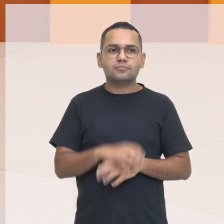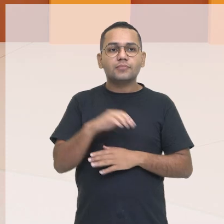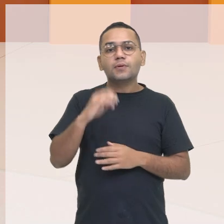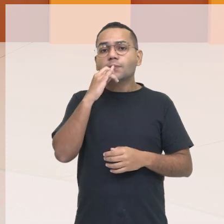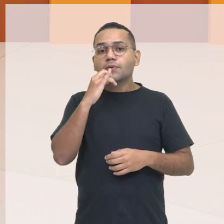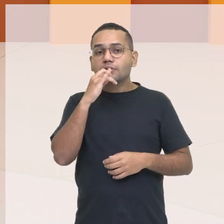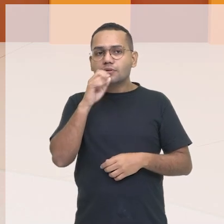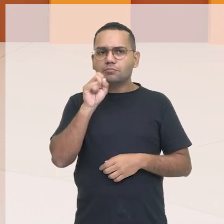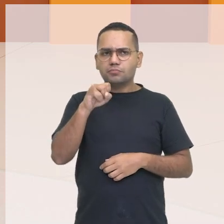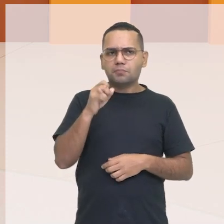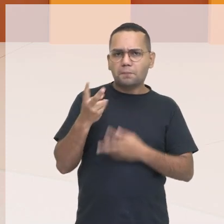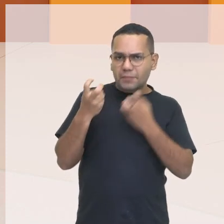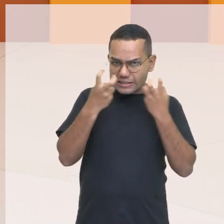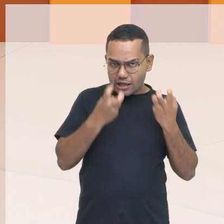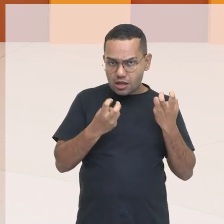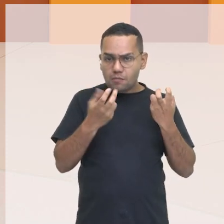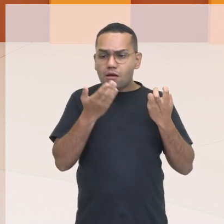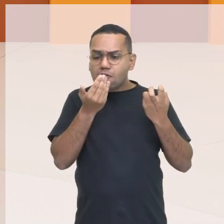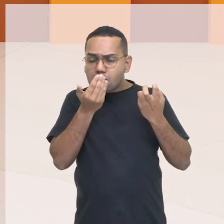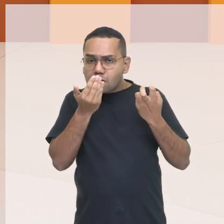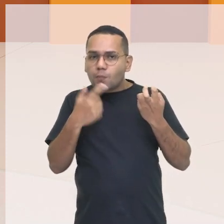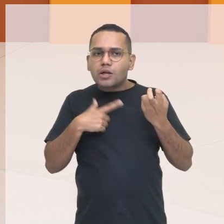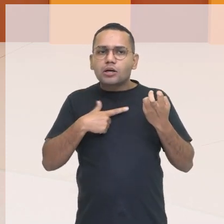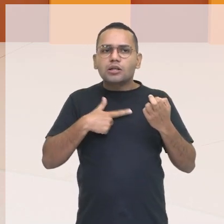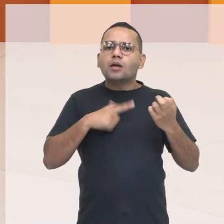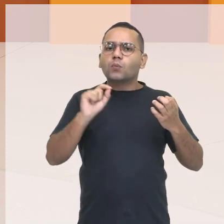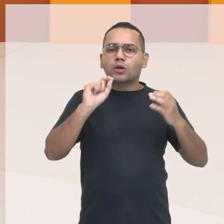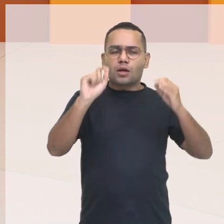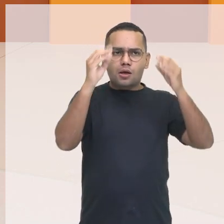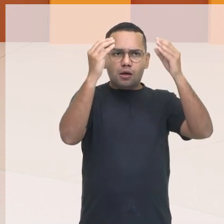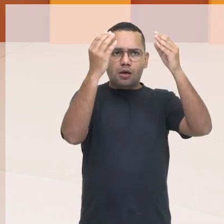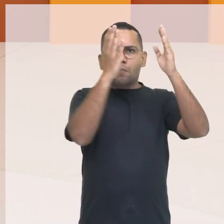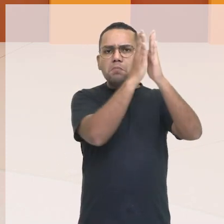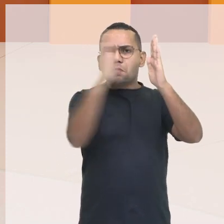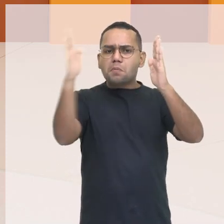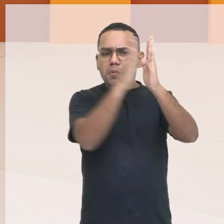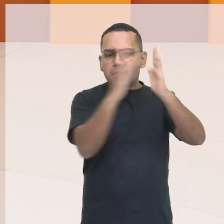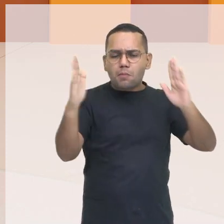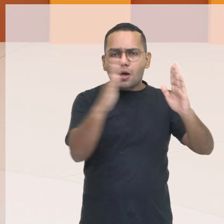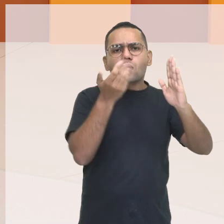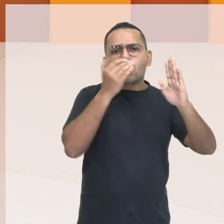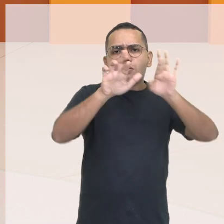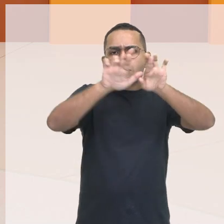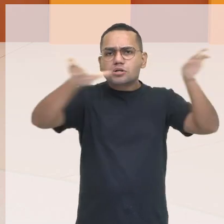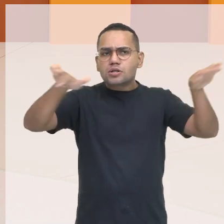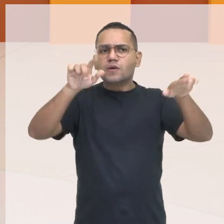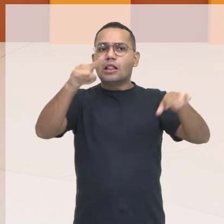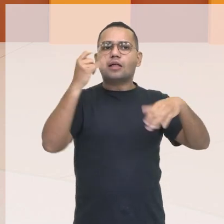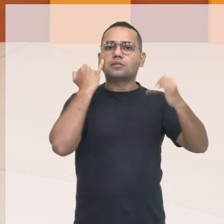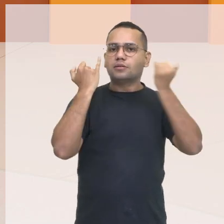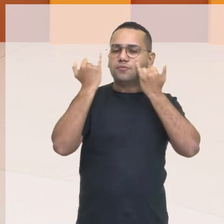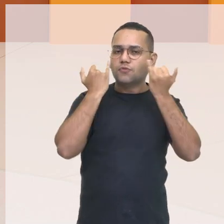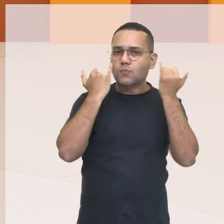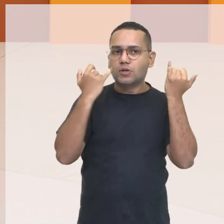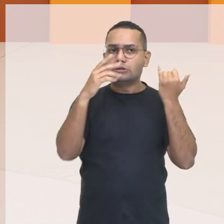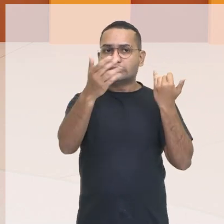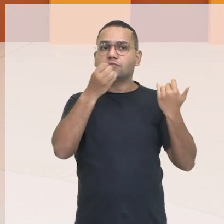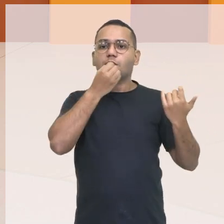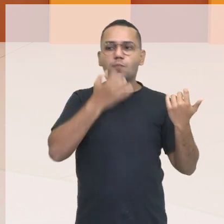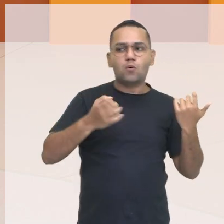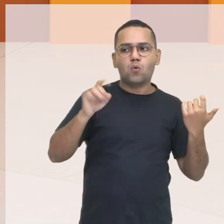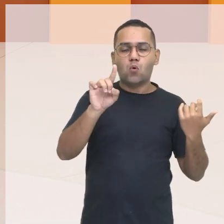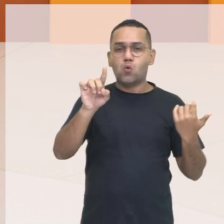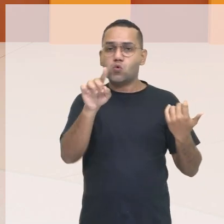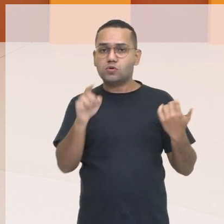de informações, que é para ajudar você a entender se faz bem ou mal para você. Tudo são estudos que já